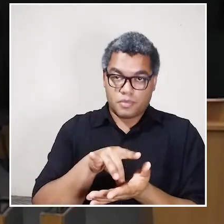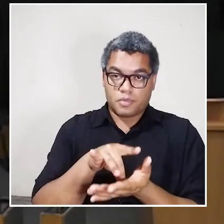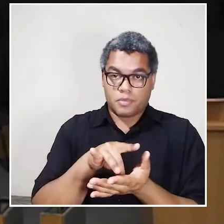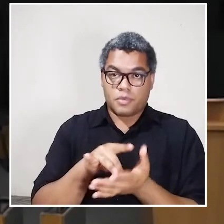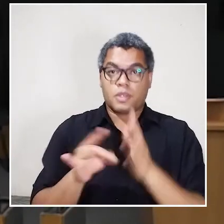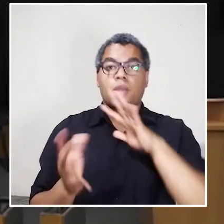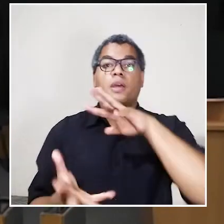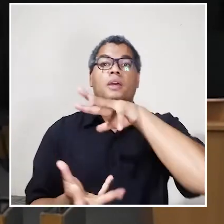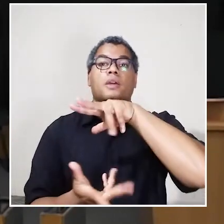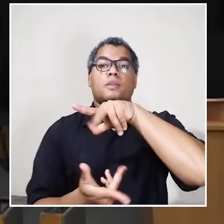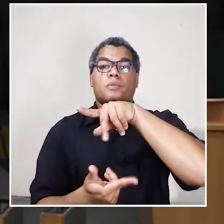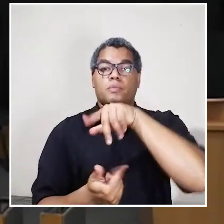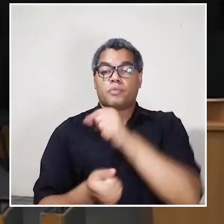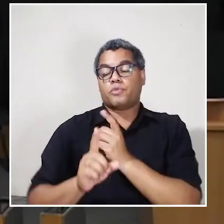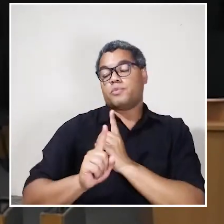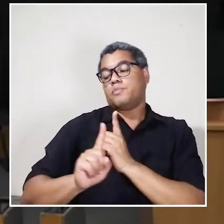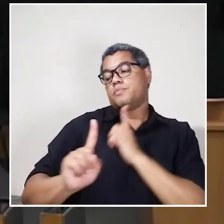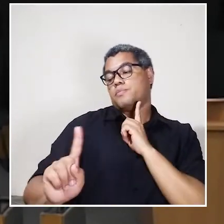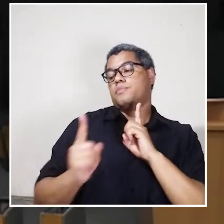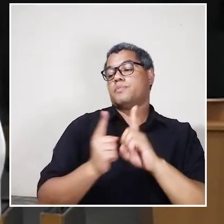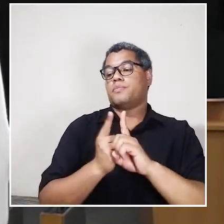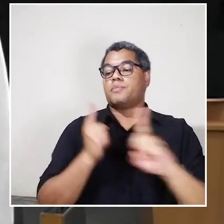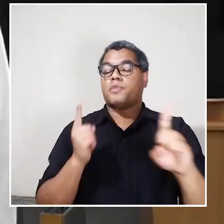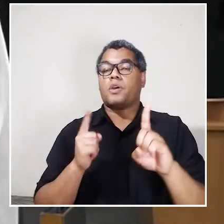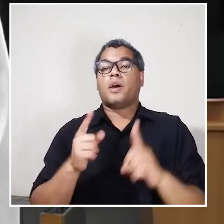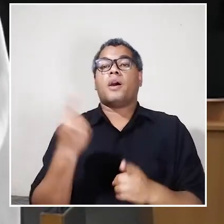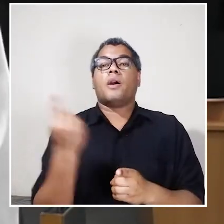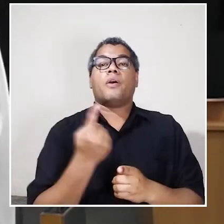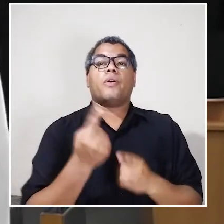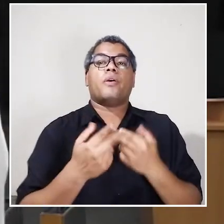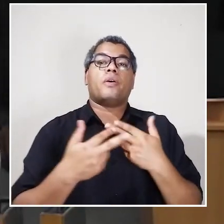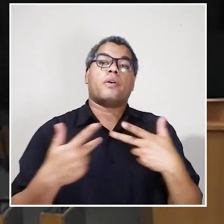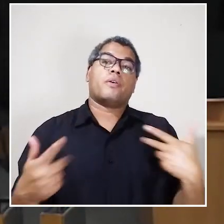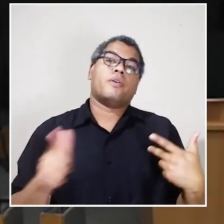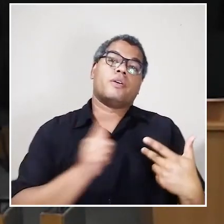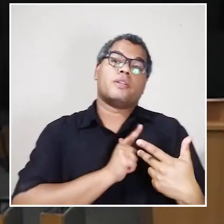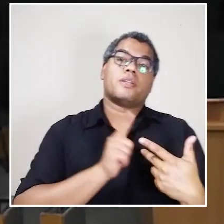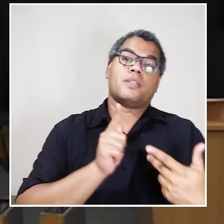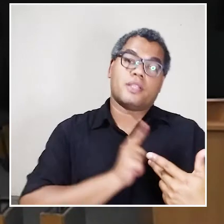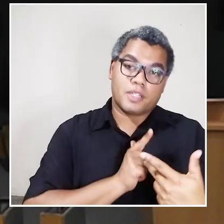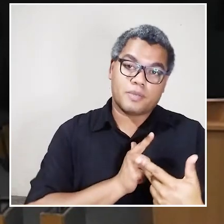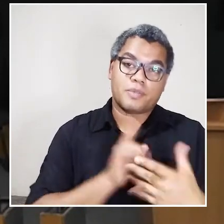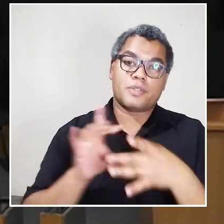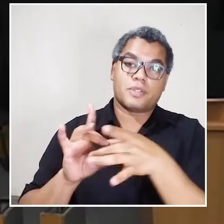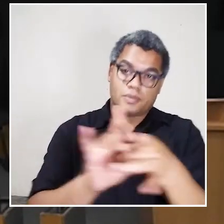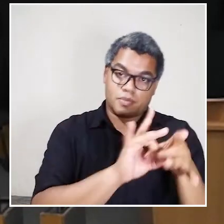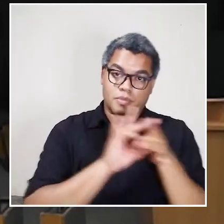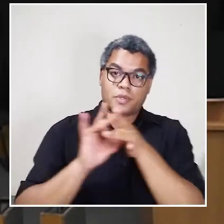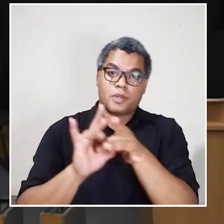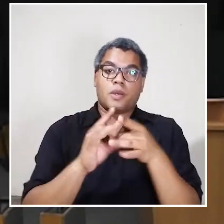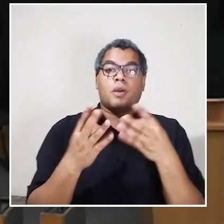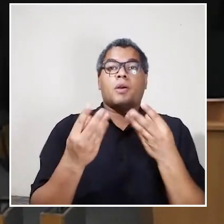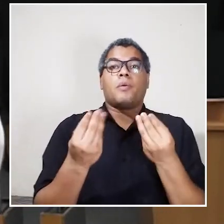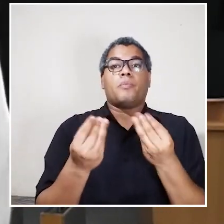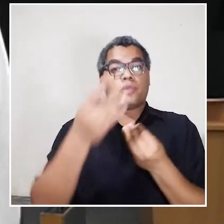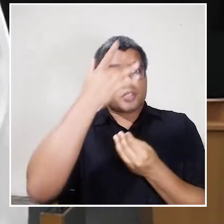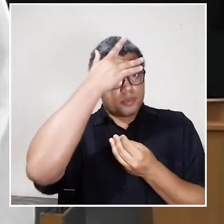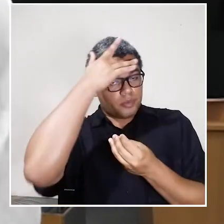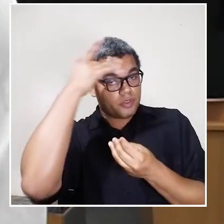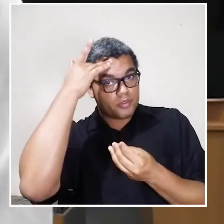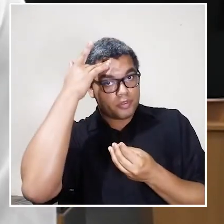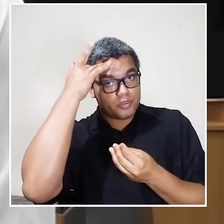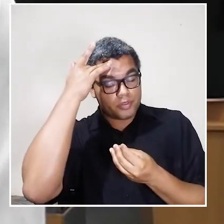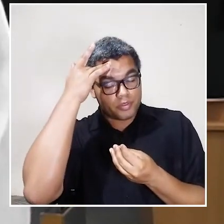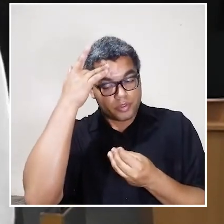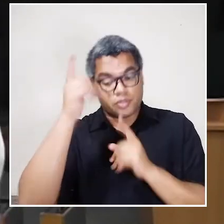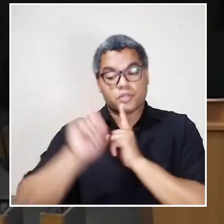foi a comunhão dos remidos. Muitos estão isolados de ir para as escolas seculares, né?